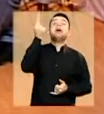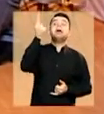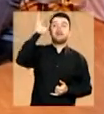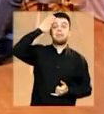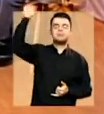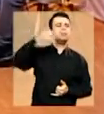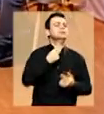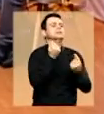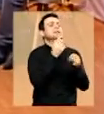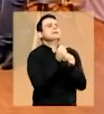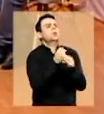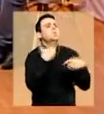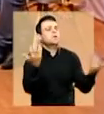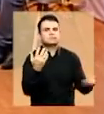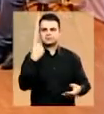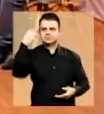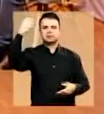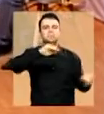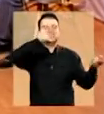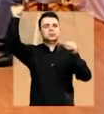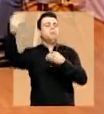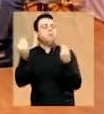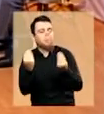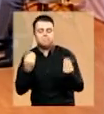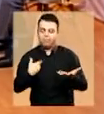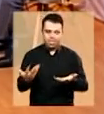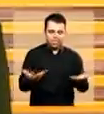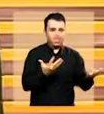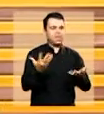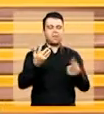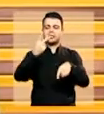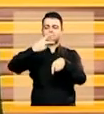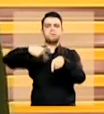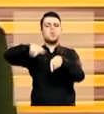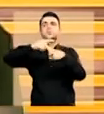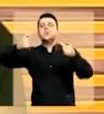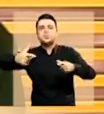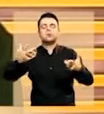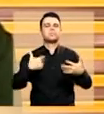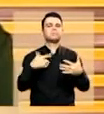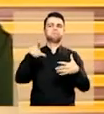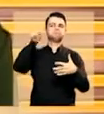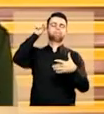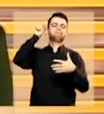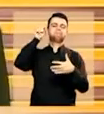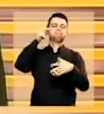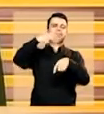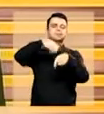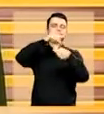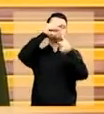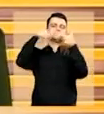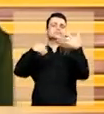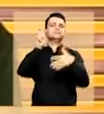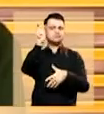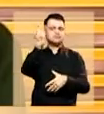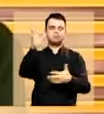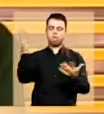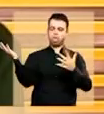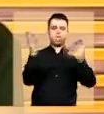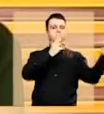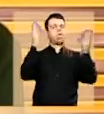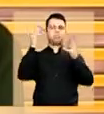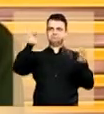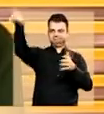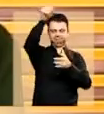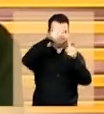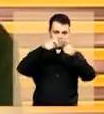E aí Eu quero ir, não sei pra onde, não sei quando. Manda um orçamento pra onde? Aí ela fala 5 países, aí você percebe que ela tá completamente perdida. Sem foco, Então né? a gente